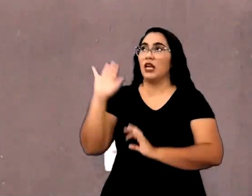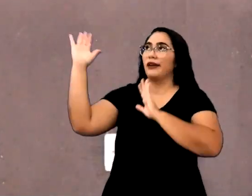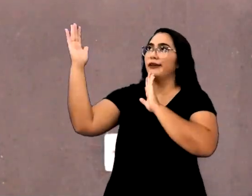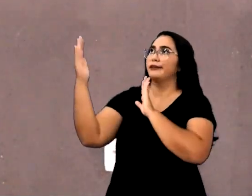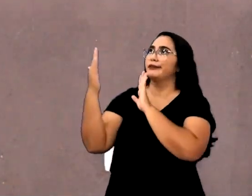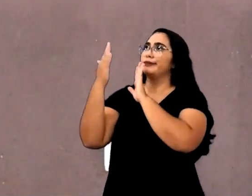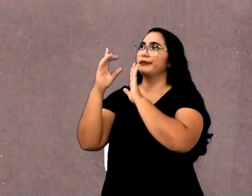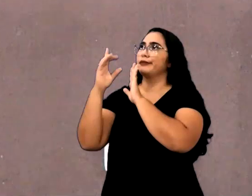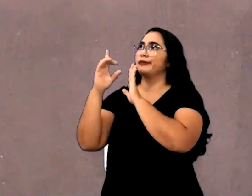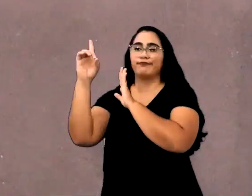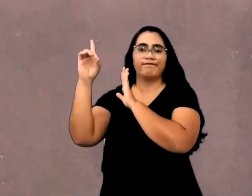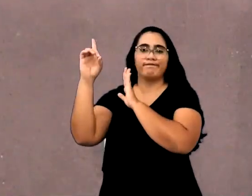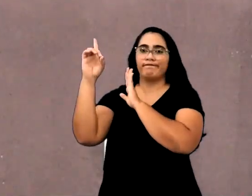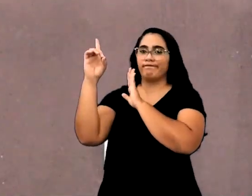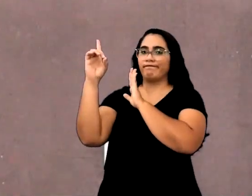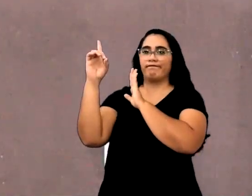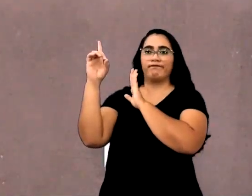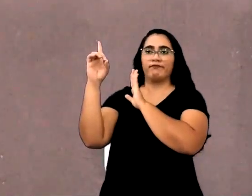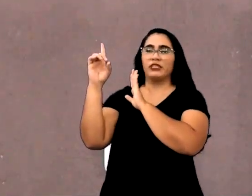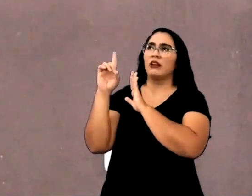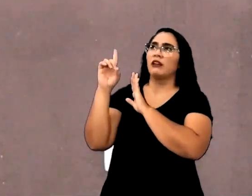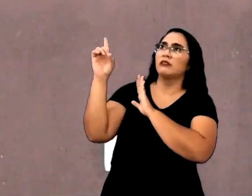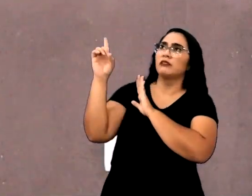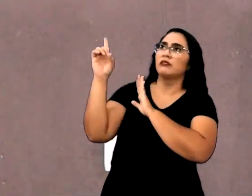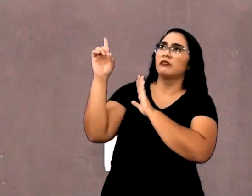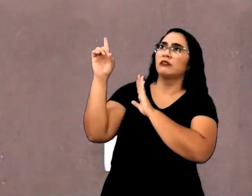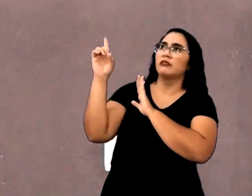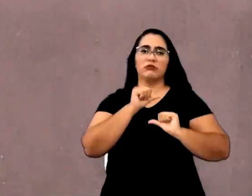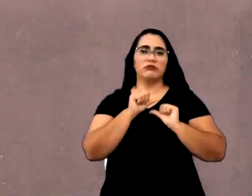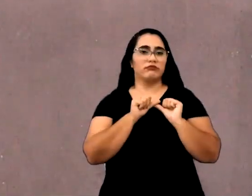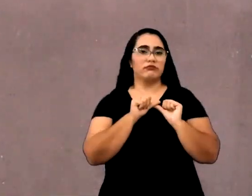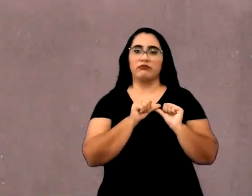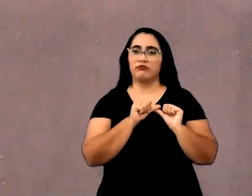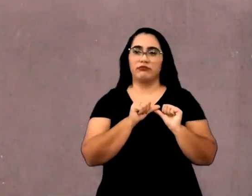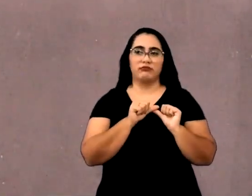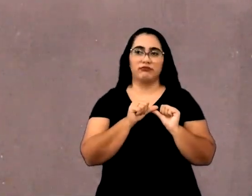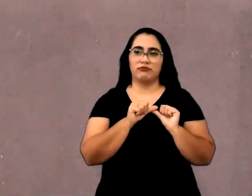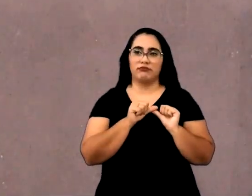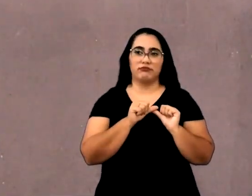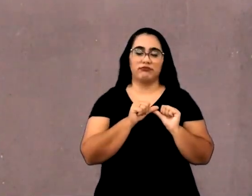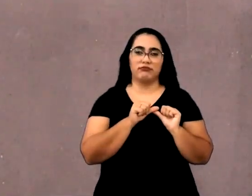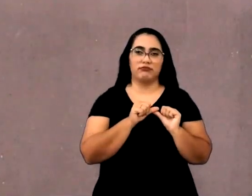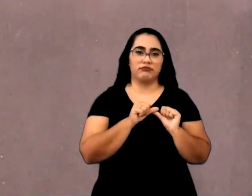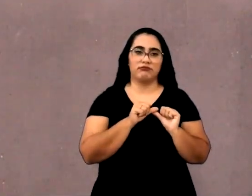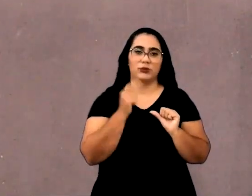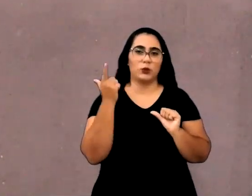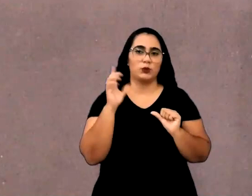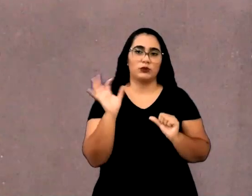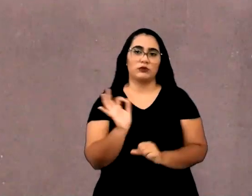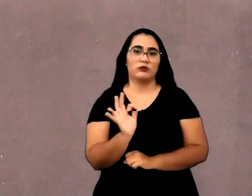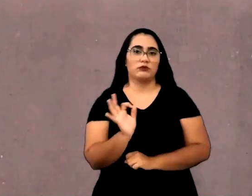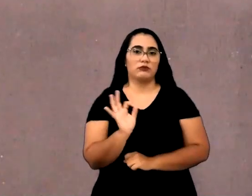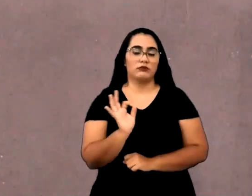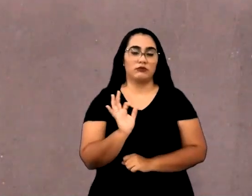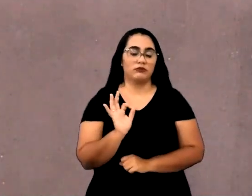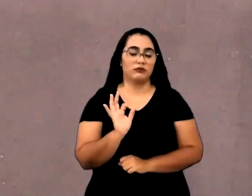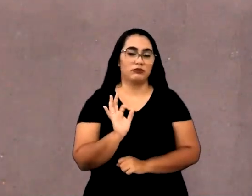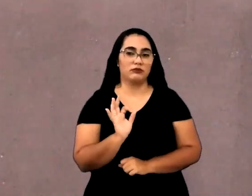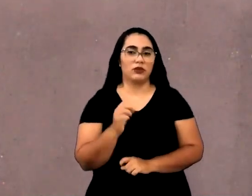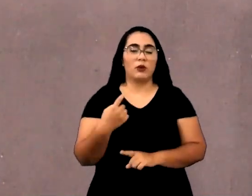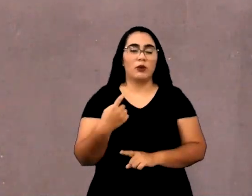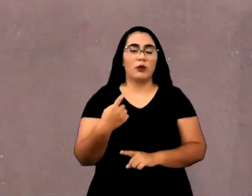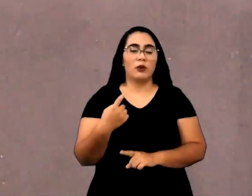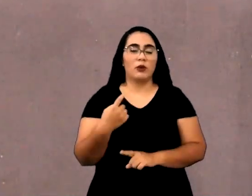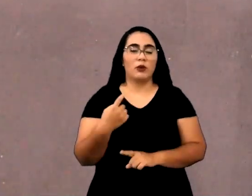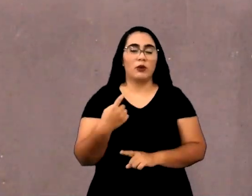Deus agir na nossa vida, no nosso meio. Nós não vemos de forma nenhuma, porque nós não